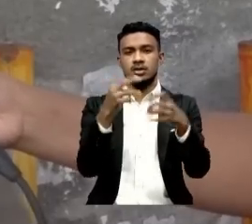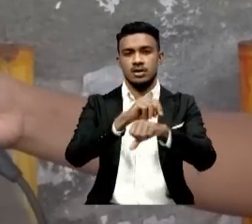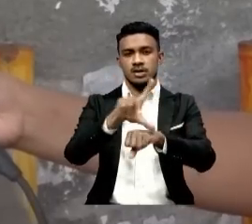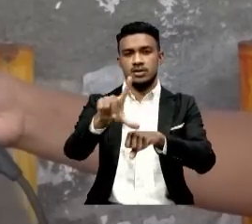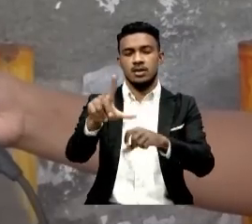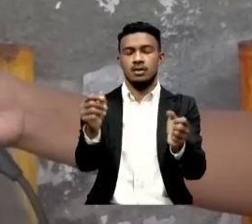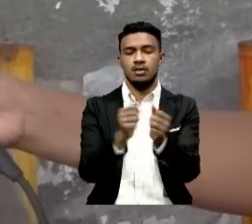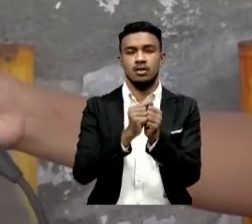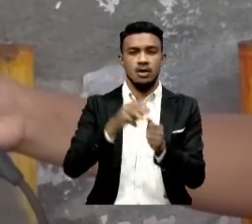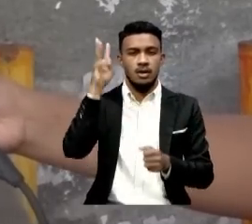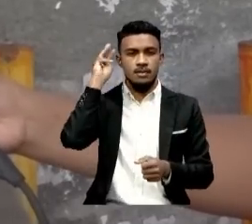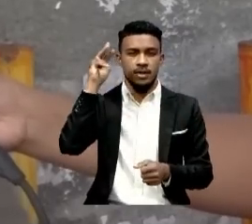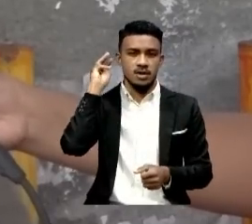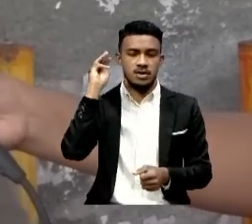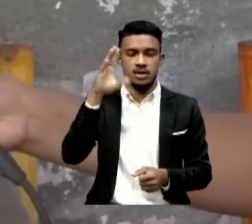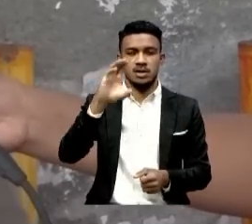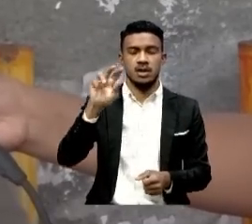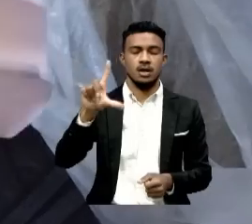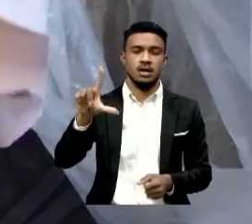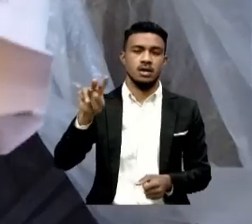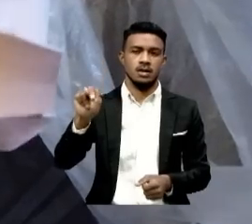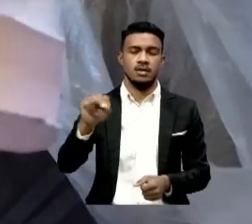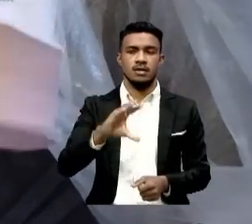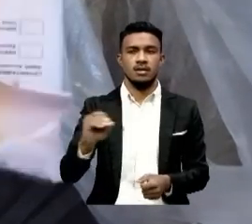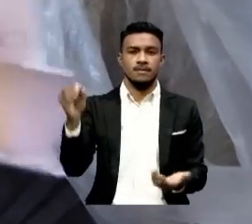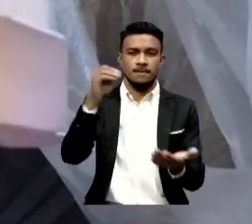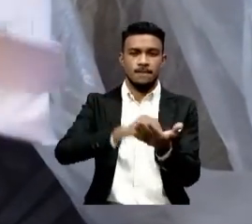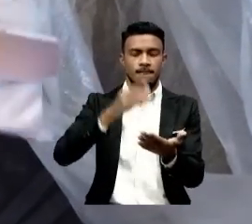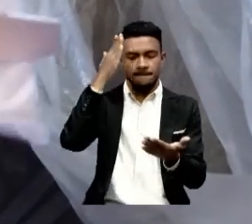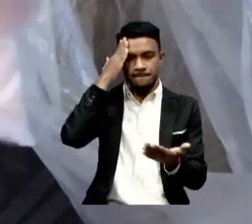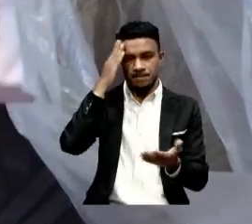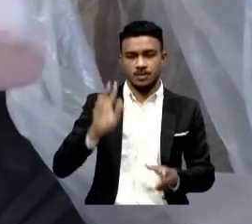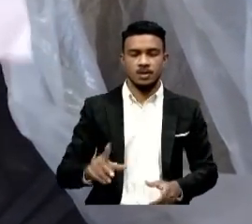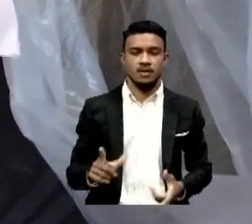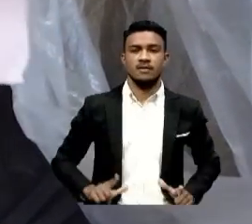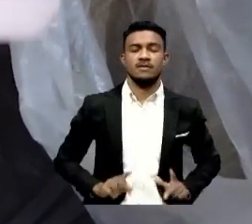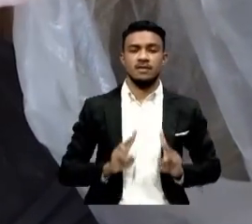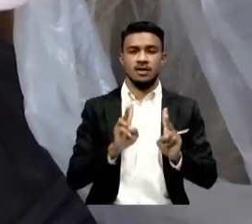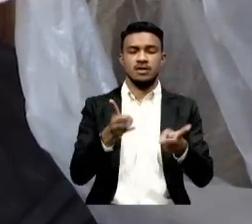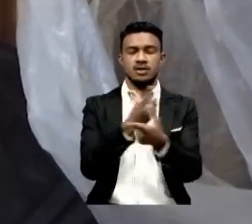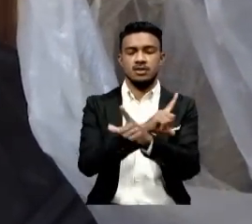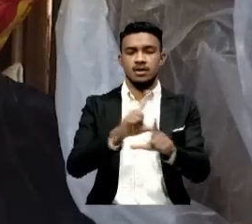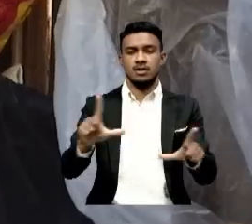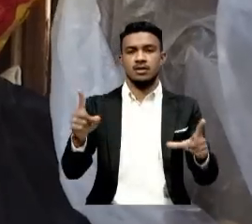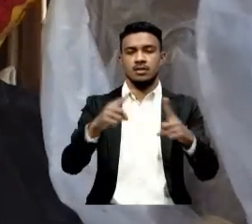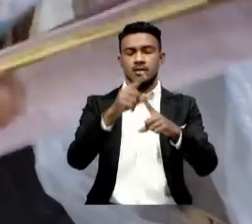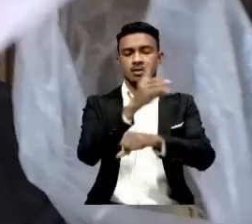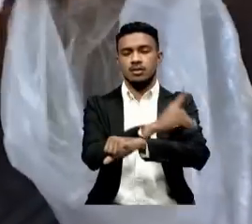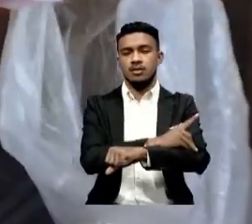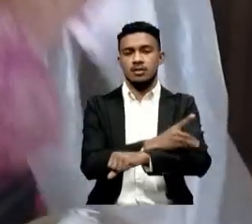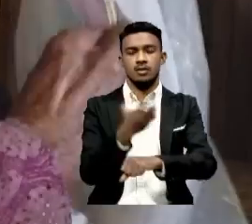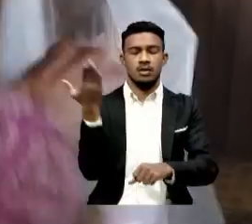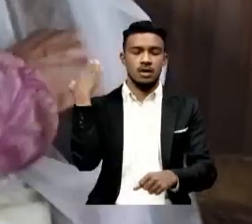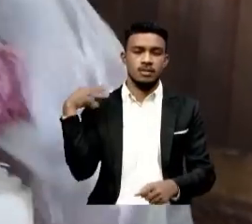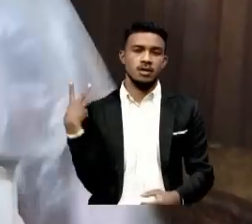o Ministério me excelente, tal em consideração de Arepa, assuntos combatendo a liberação. Né? Resposta, e põe de dar uma Assembleia Geral, a mim discute